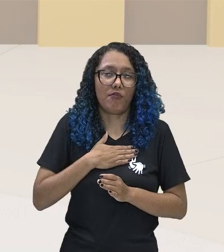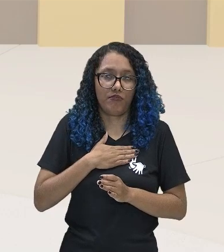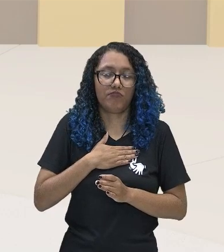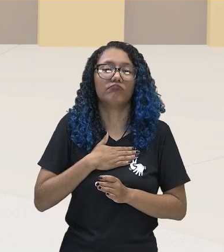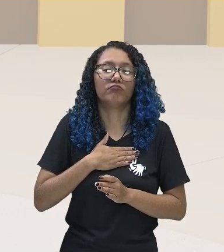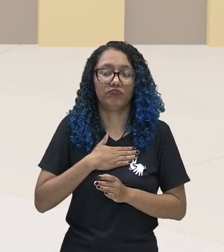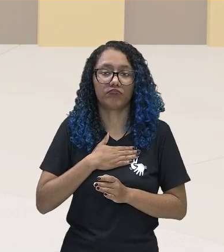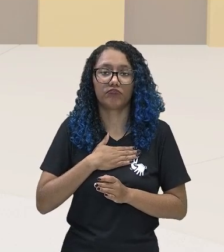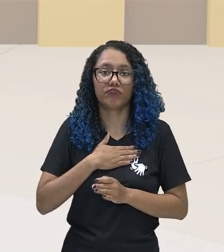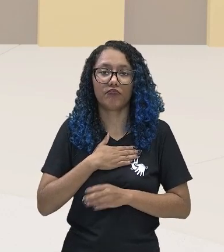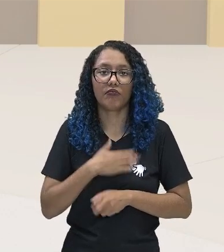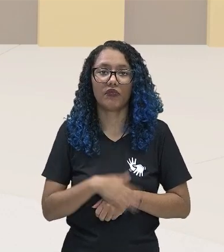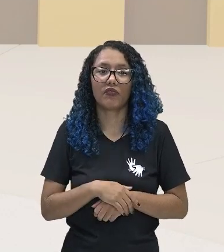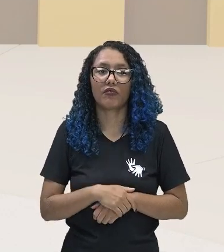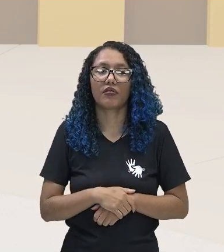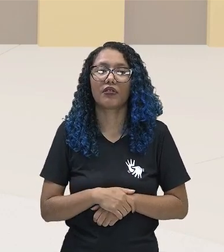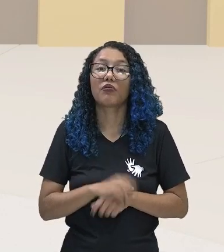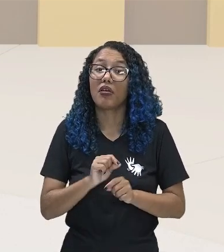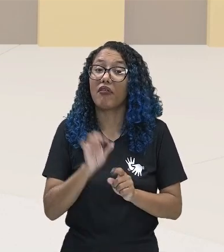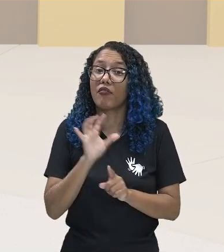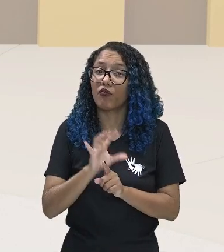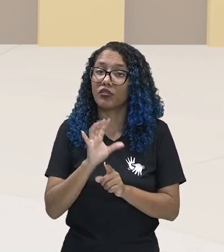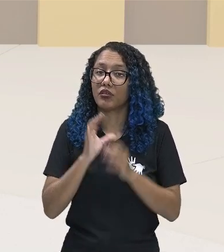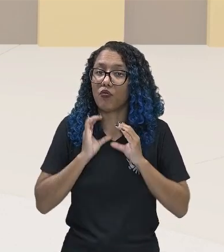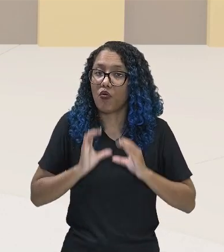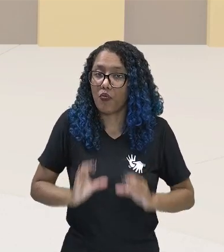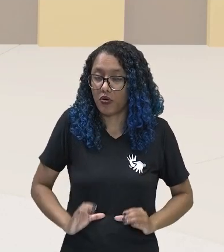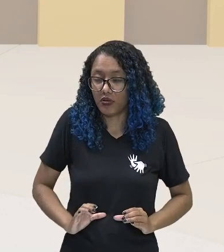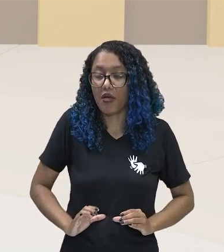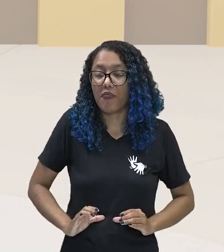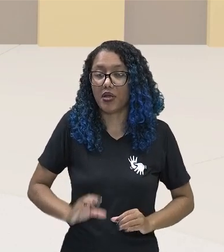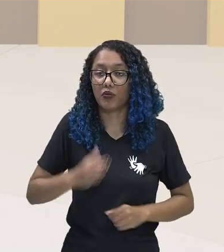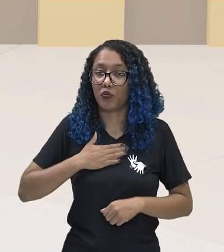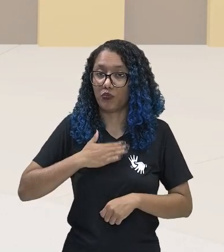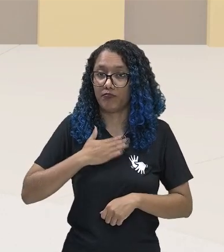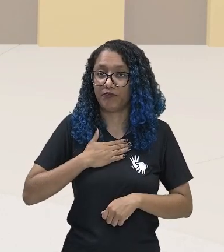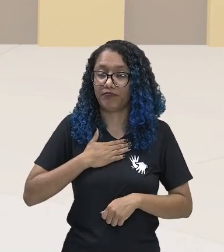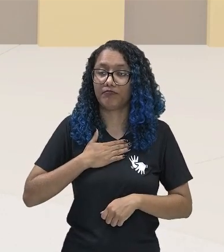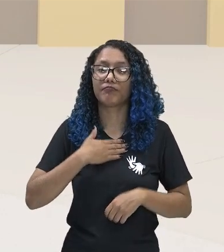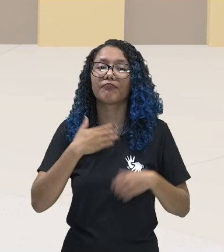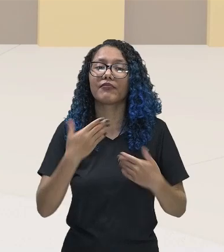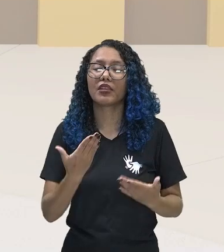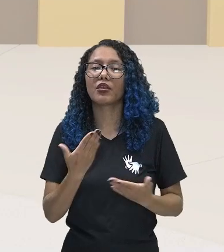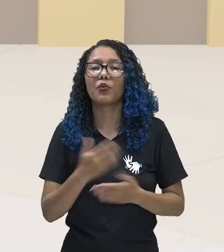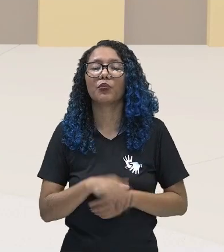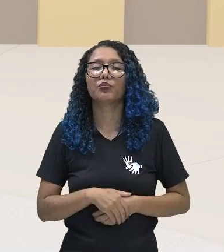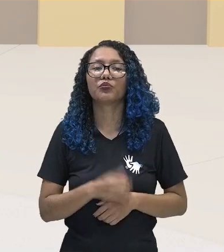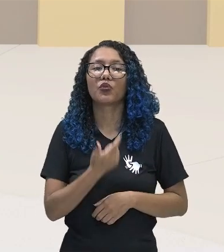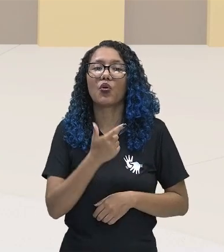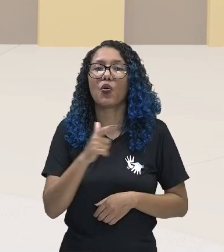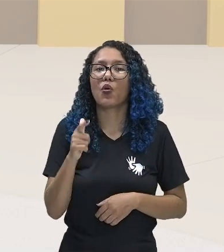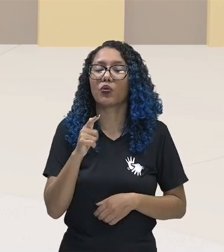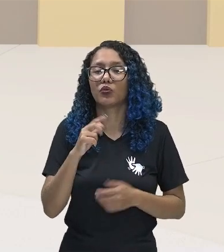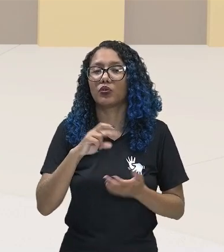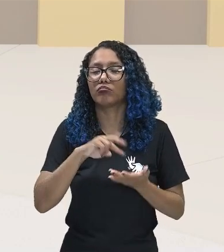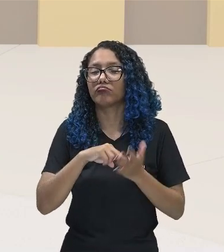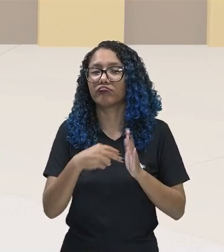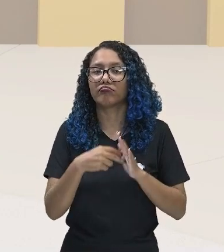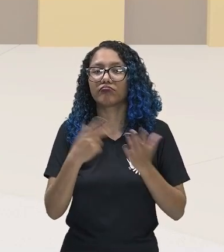meus comportamentos. Em outras palavras, a autoestima, ela é o valor que